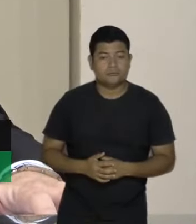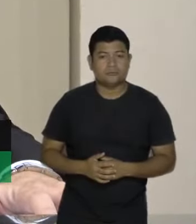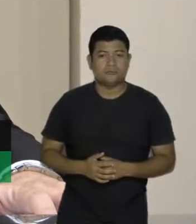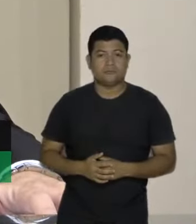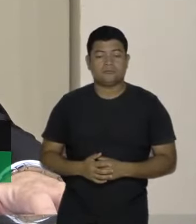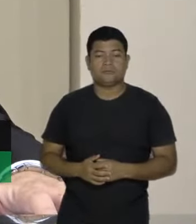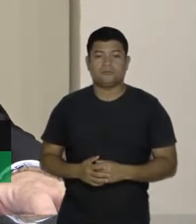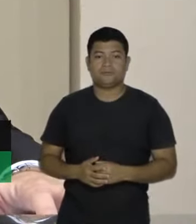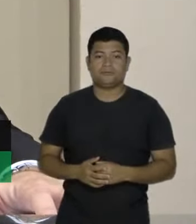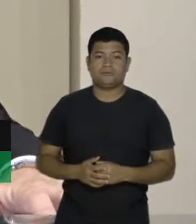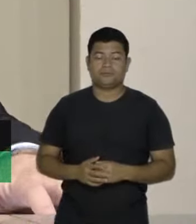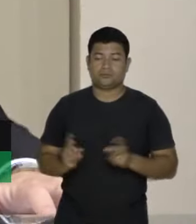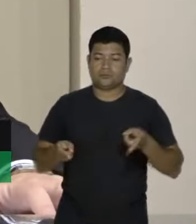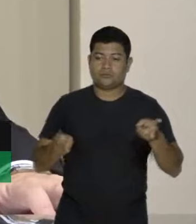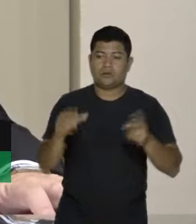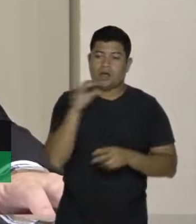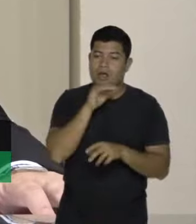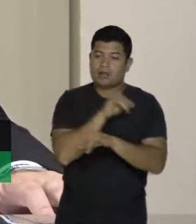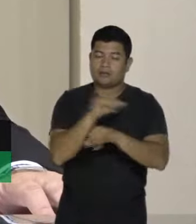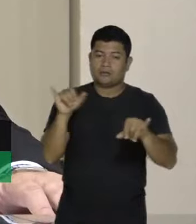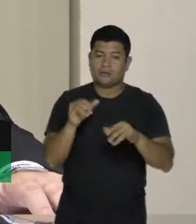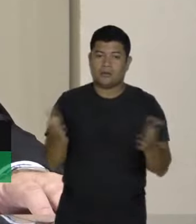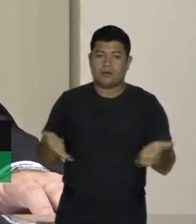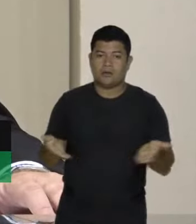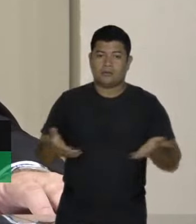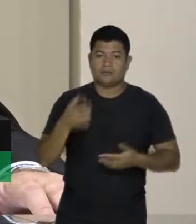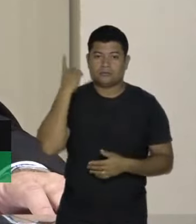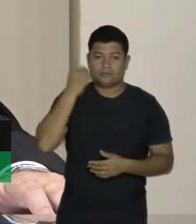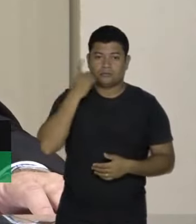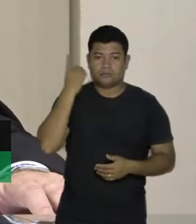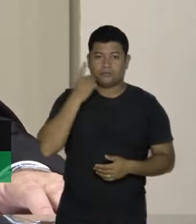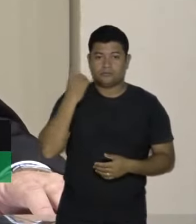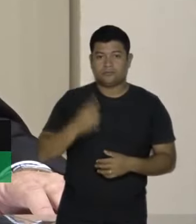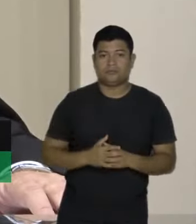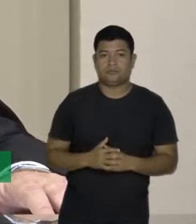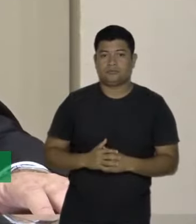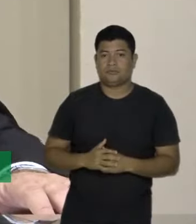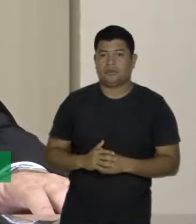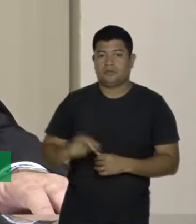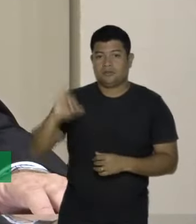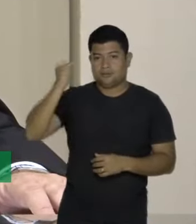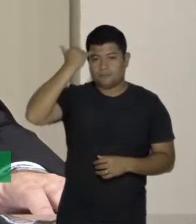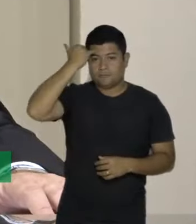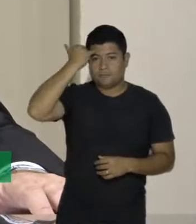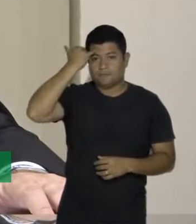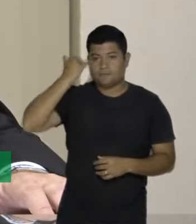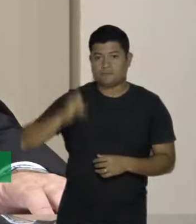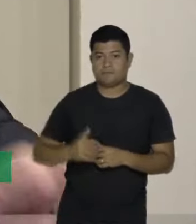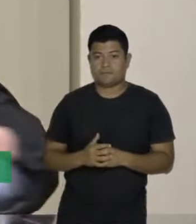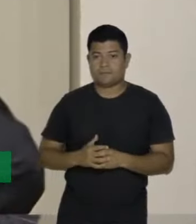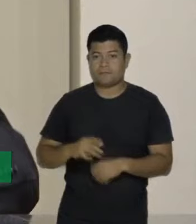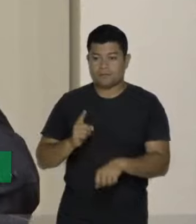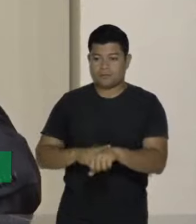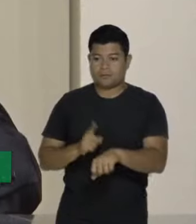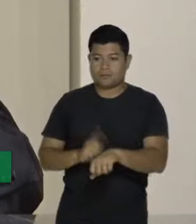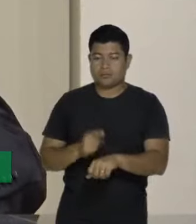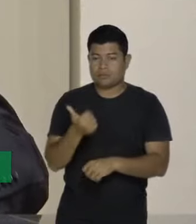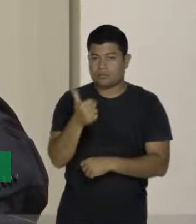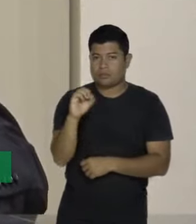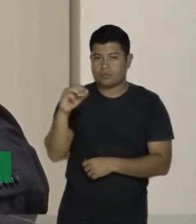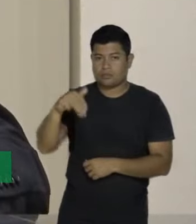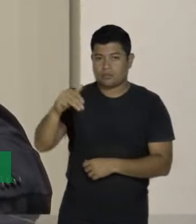Ainda em breves comunicações, com a palavra o deputado Jair Mioto. Vossa Excelência tem o tempo